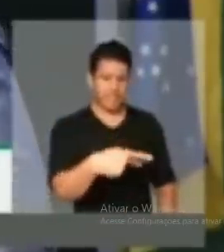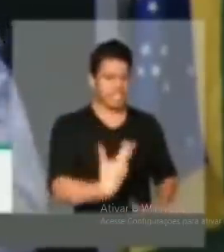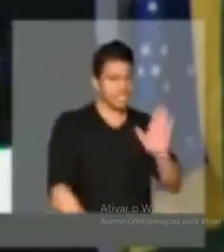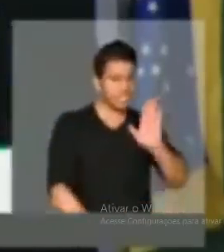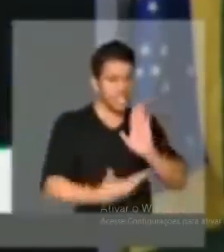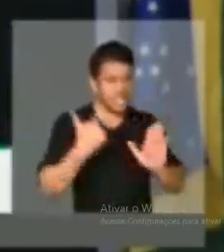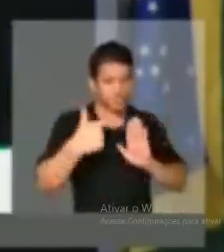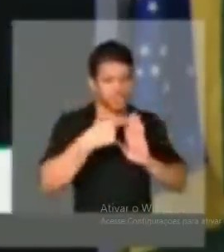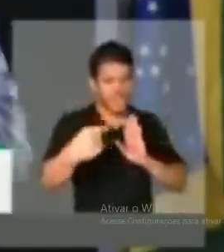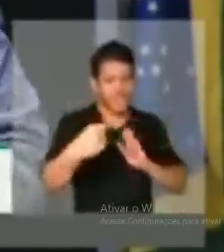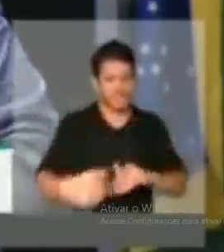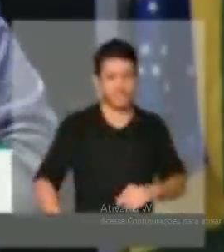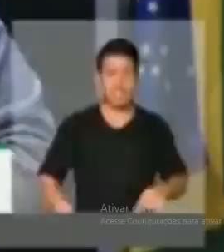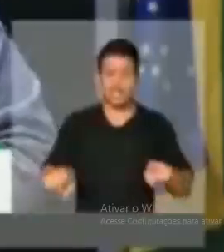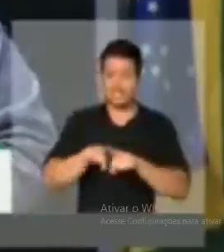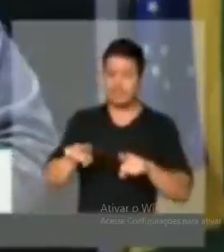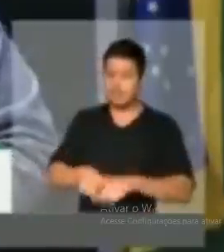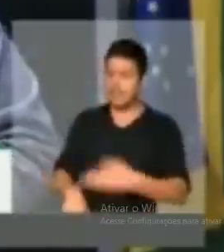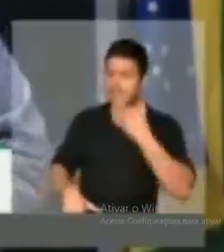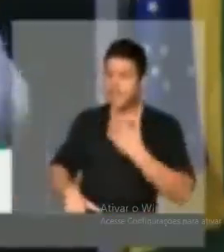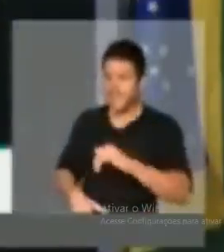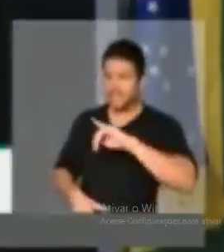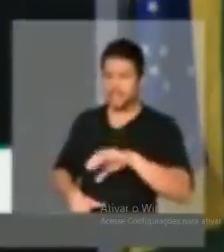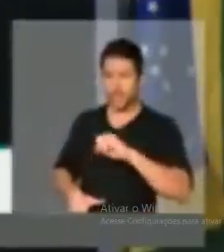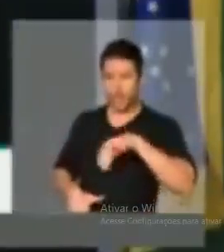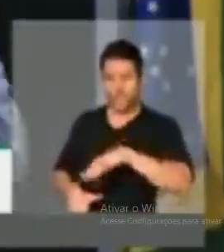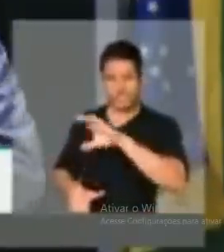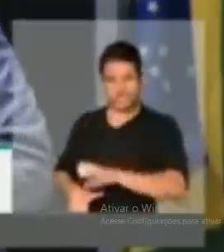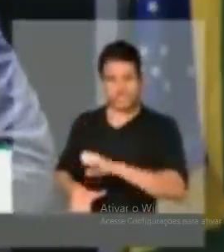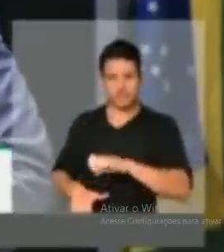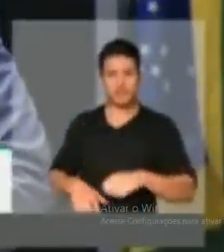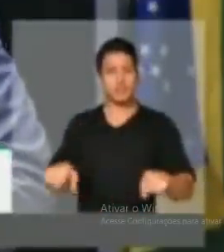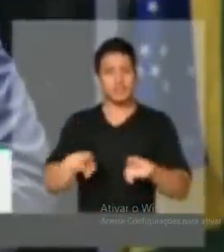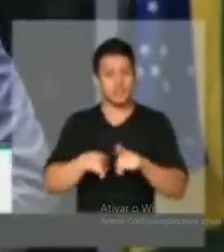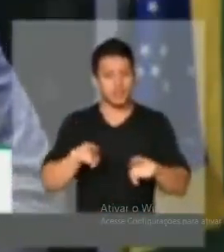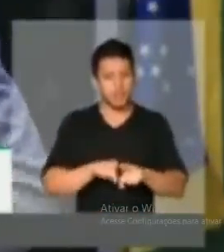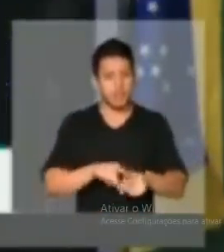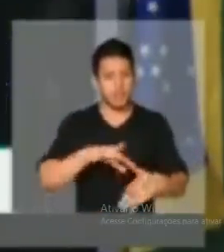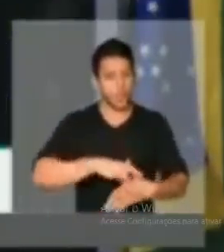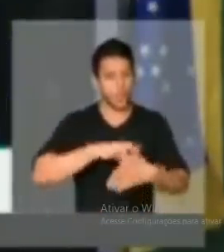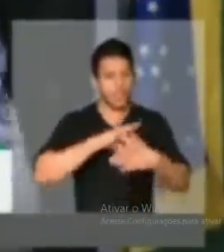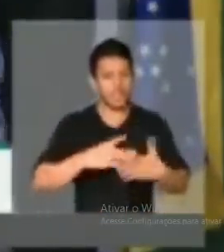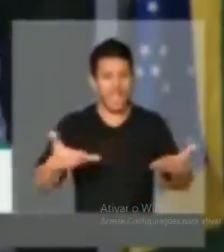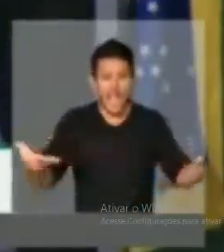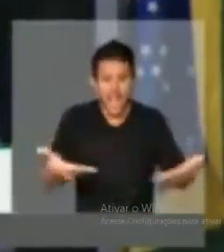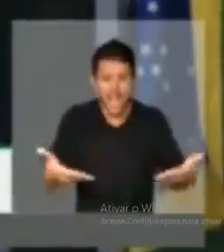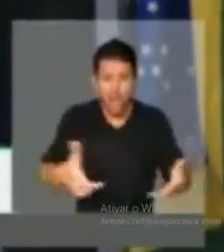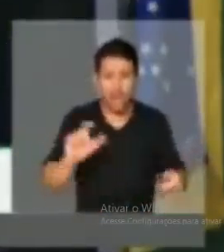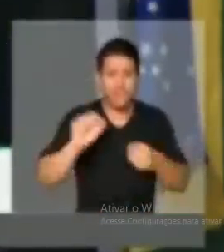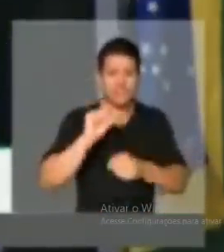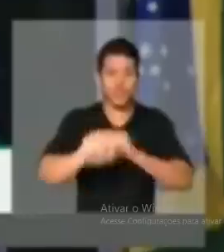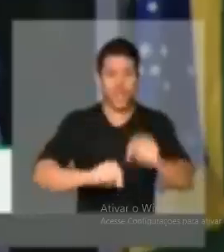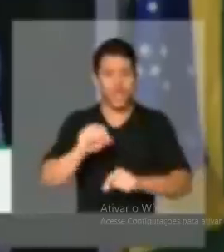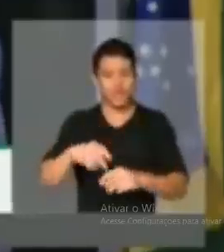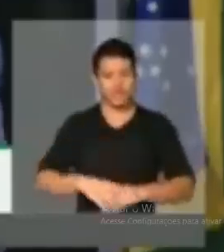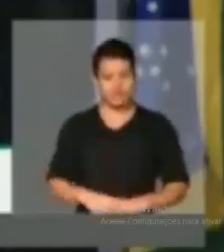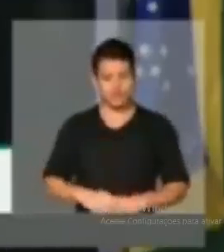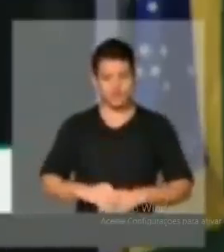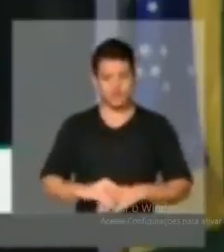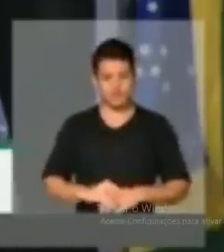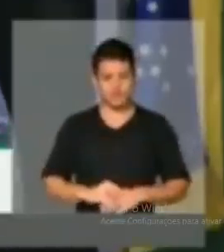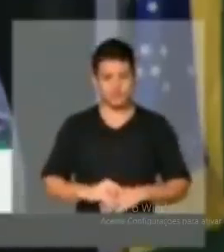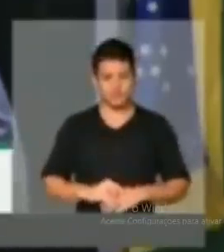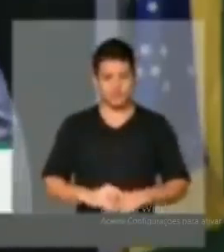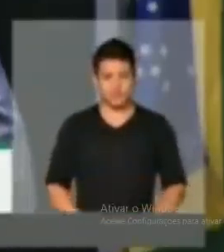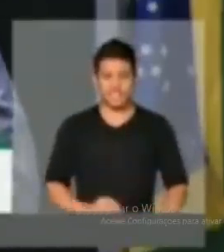retirei o destaque. Dei a palavra à líder do governo no Congresso. Dei a palavra do governo do Senado. E agora, o que eu digo?